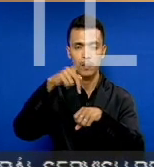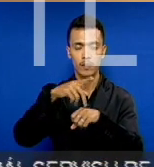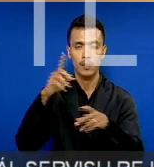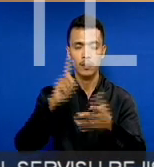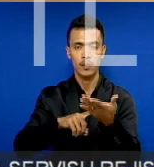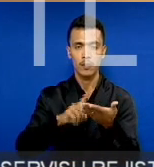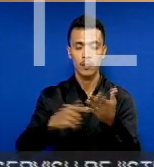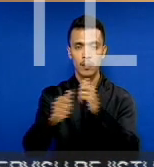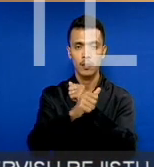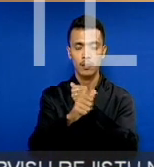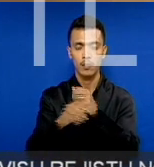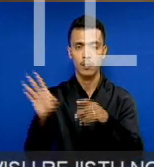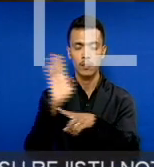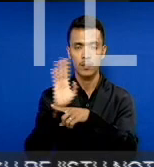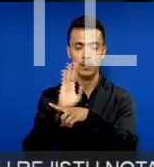investimento.